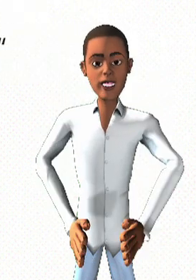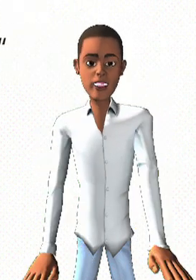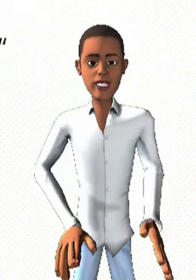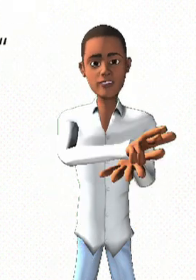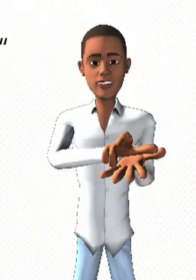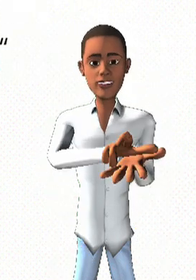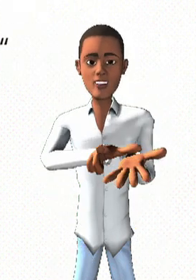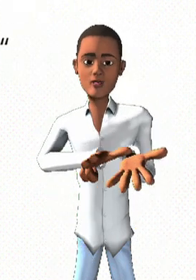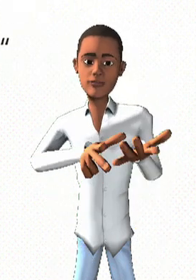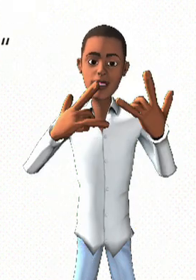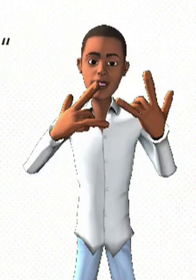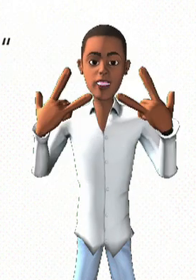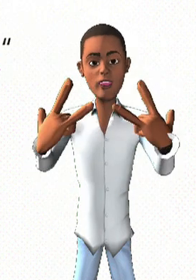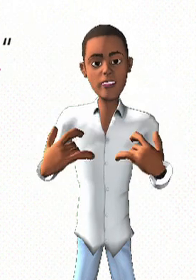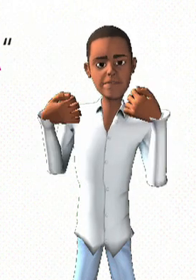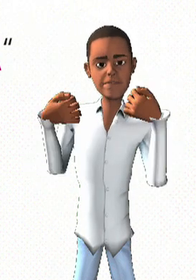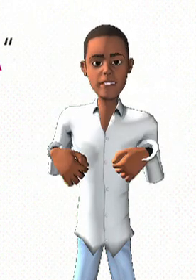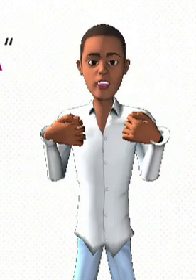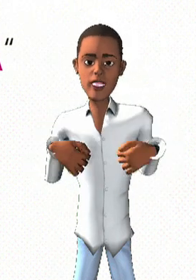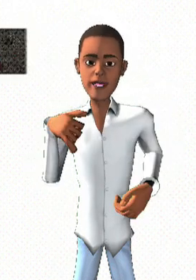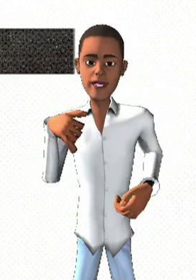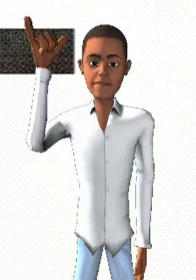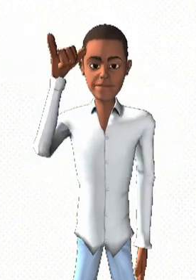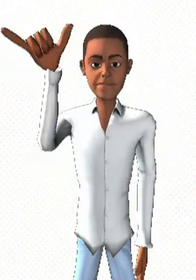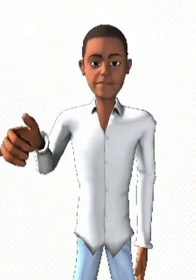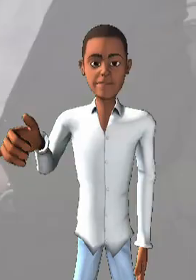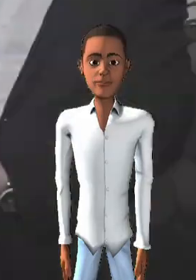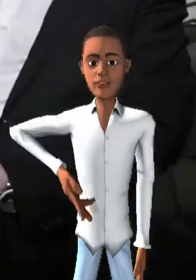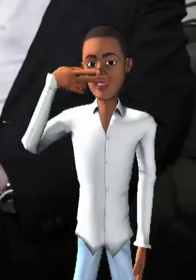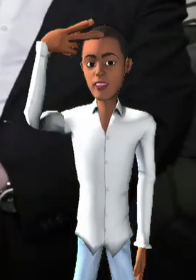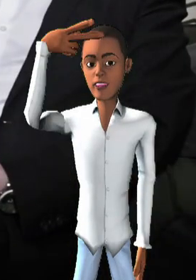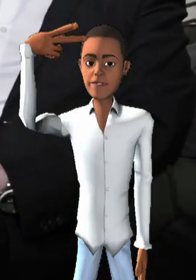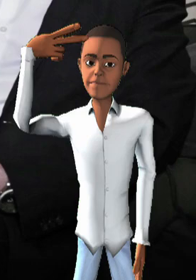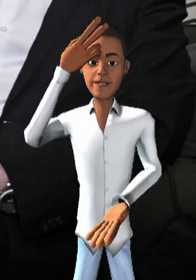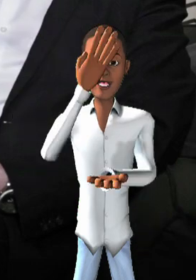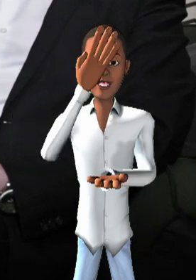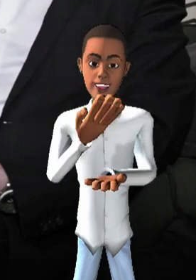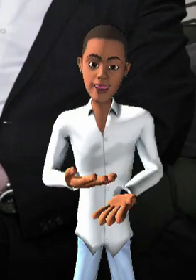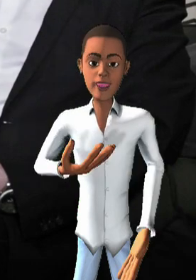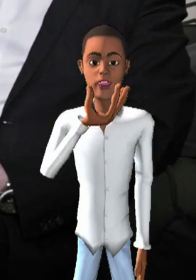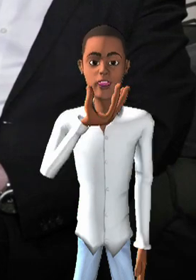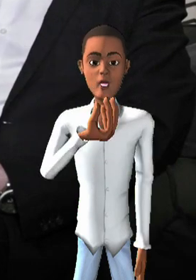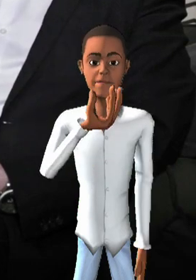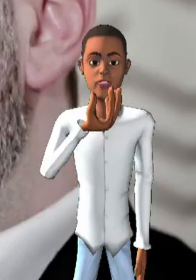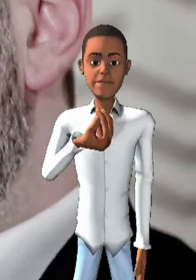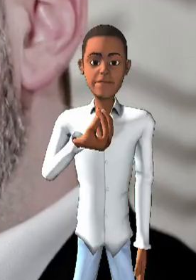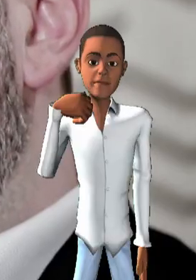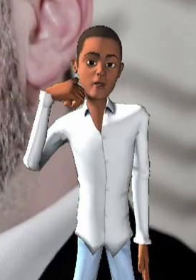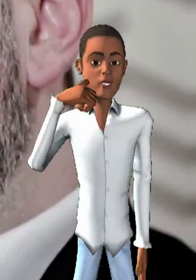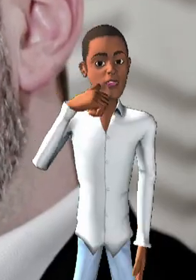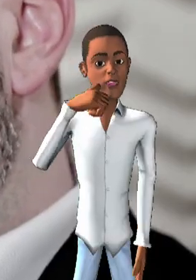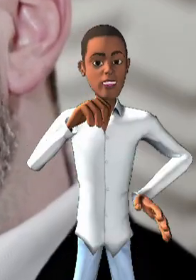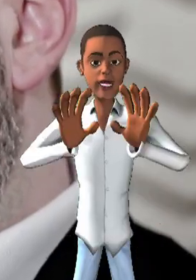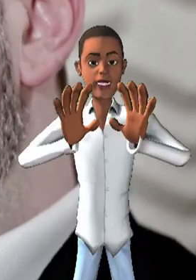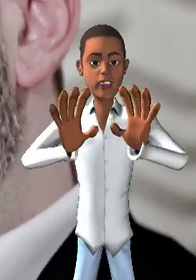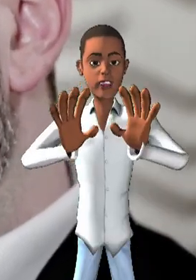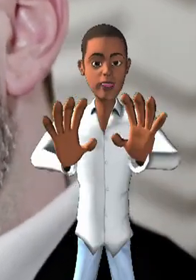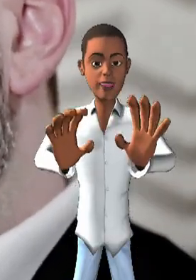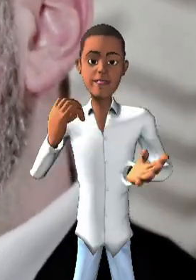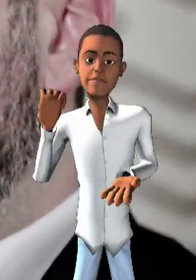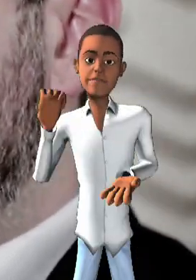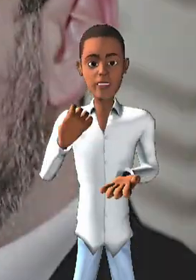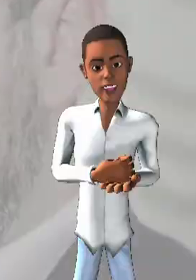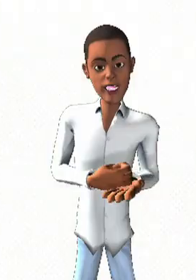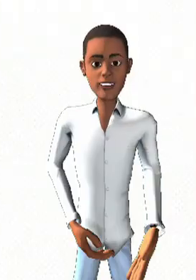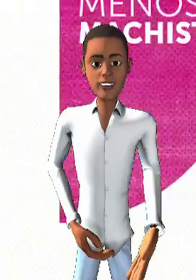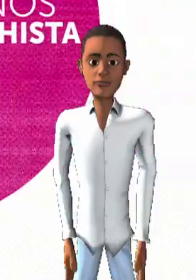evitar roupas que sejam muito provocativas. São pessoas realmente que acreditam nessa imagem estereotipada do